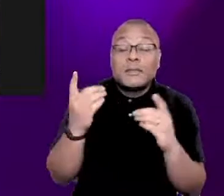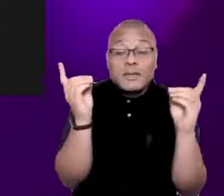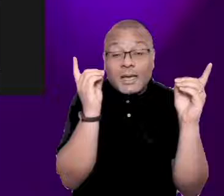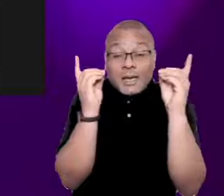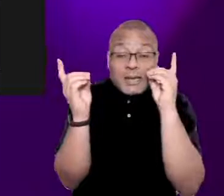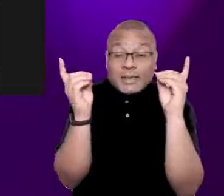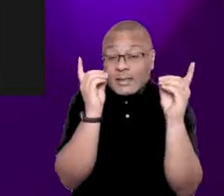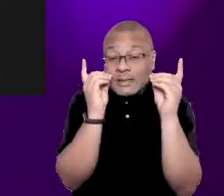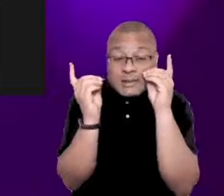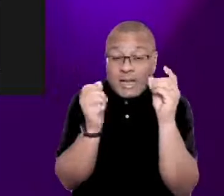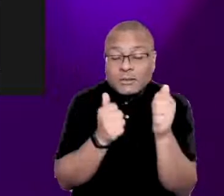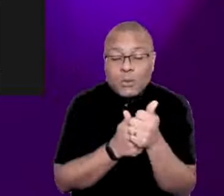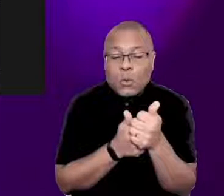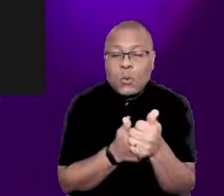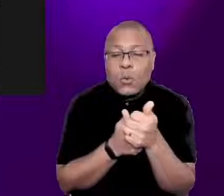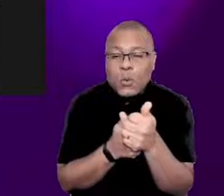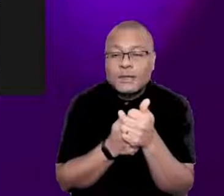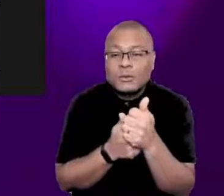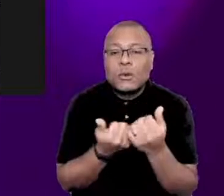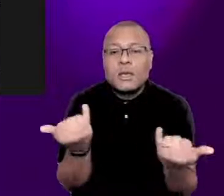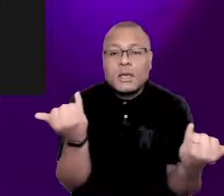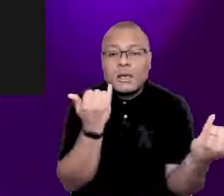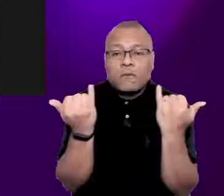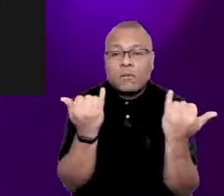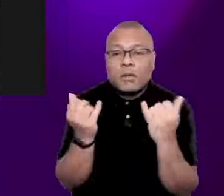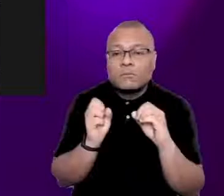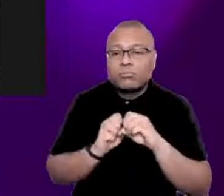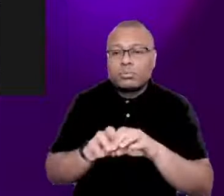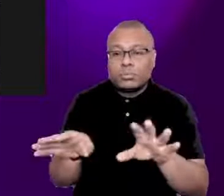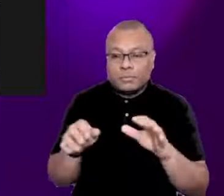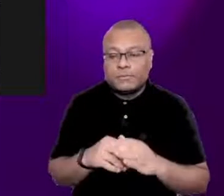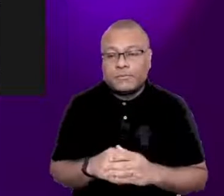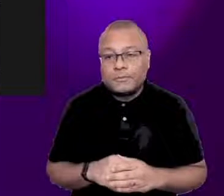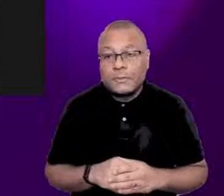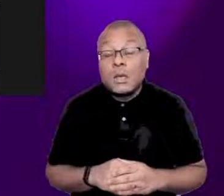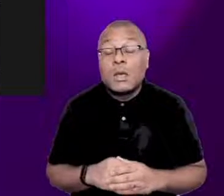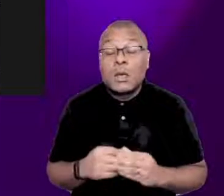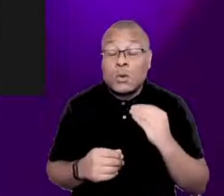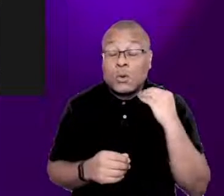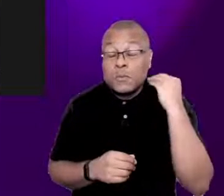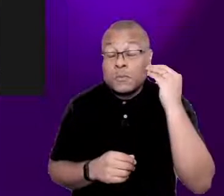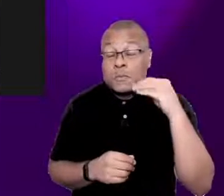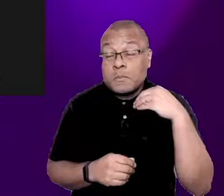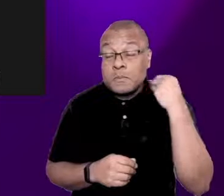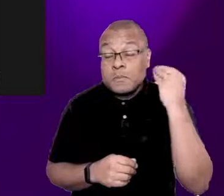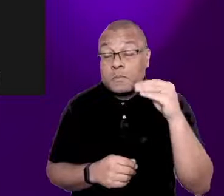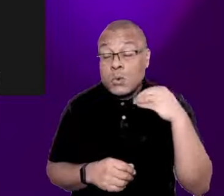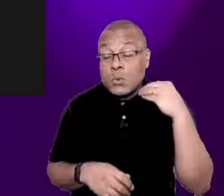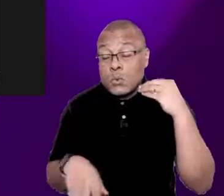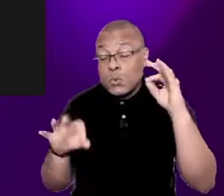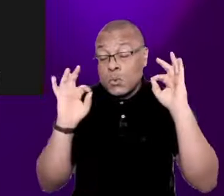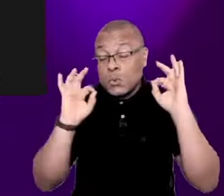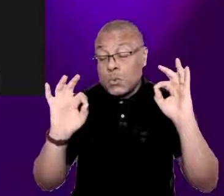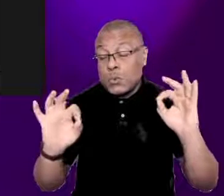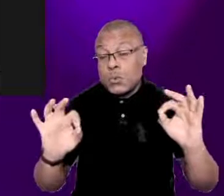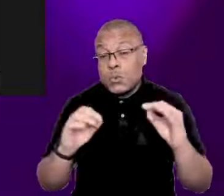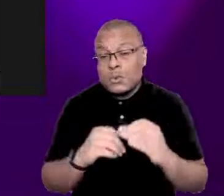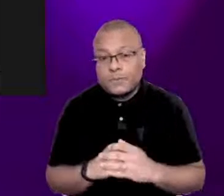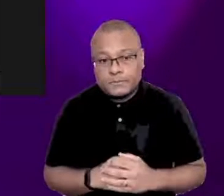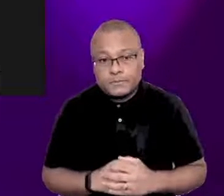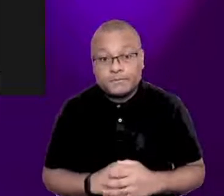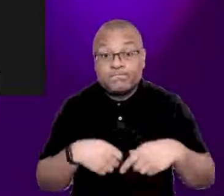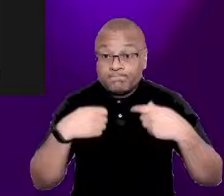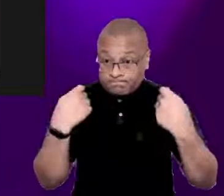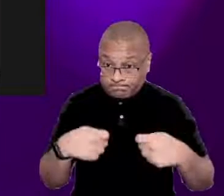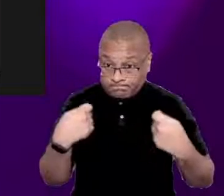fica munindo a gente de dados ao longo do processo. E é uma experiência extremamente rica. Nós também precisamos,